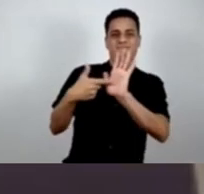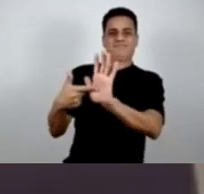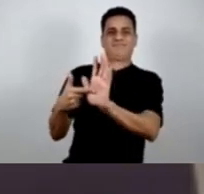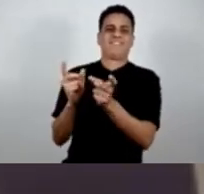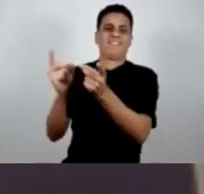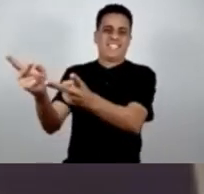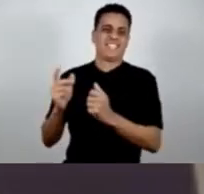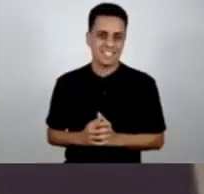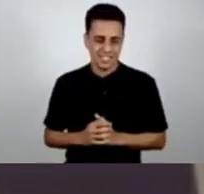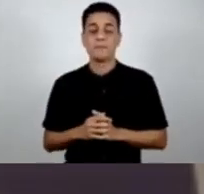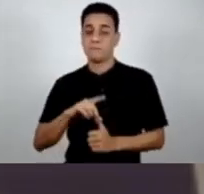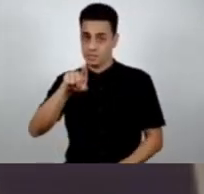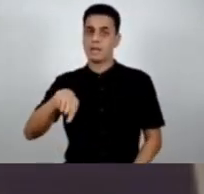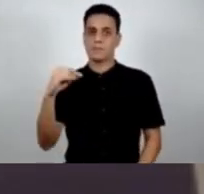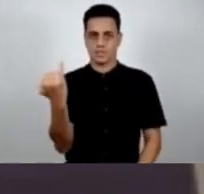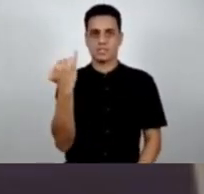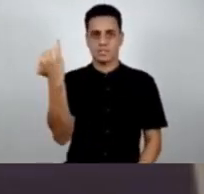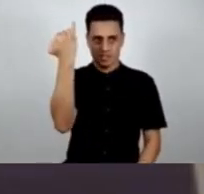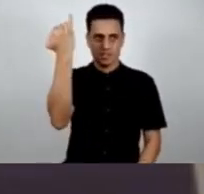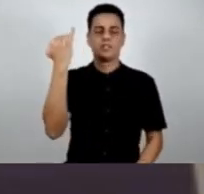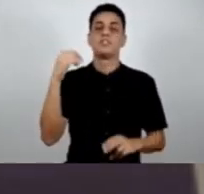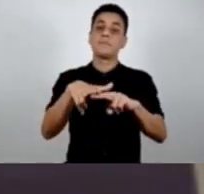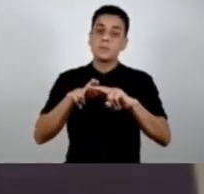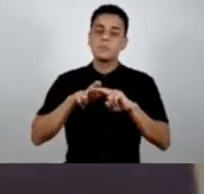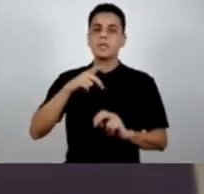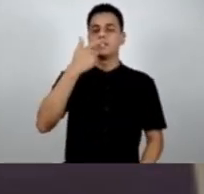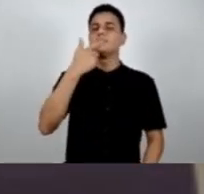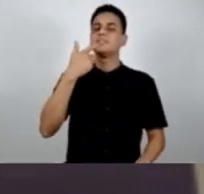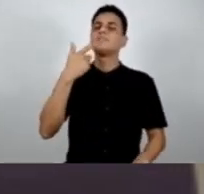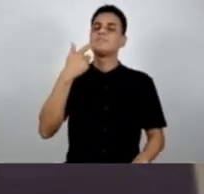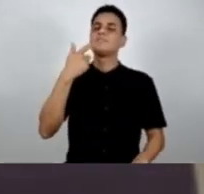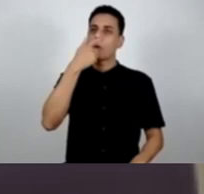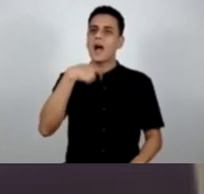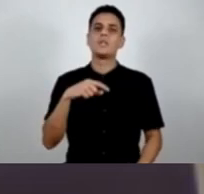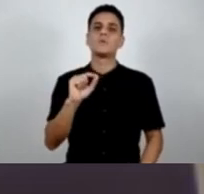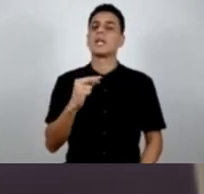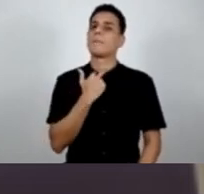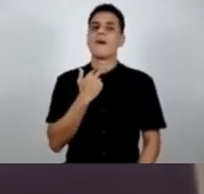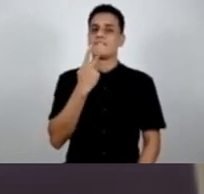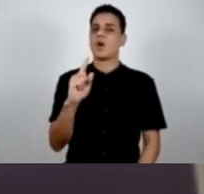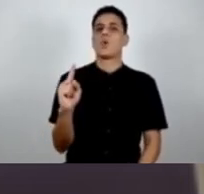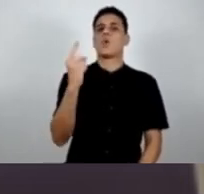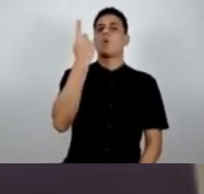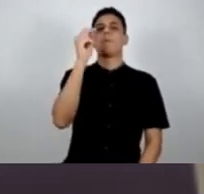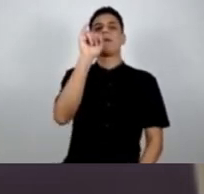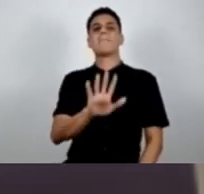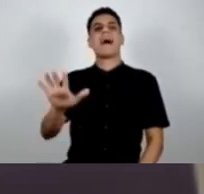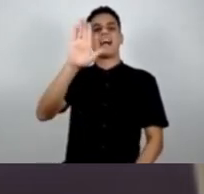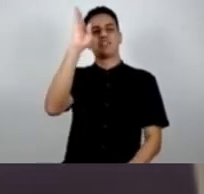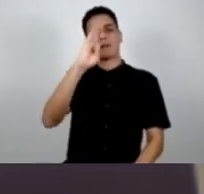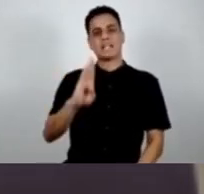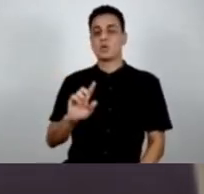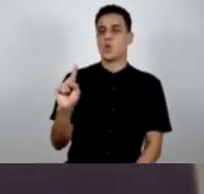isso é muito, muito importante. E por isso eu acho que não é possível falar da imagem do Brasil como um objeto, uma coisa